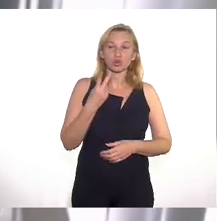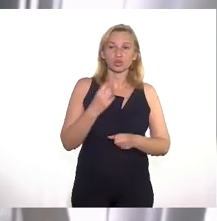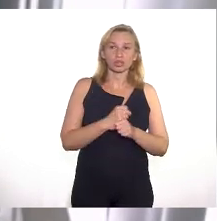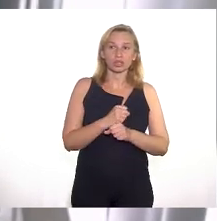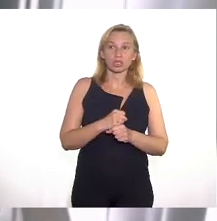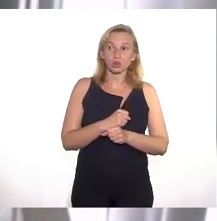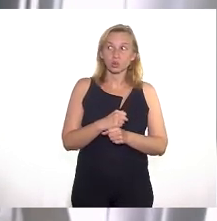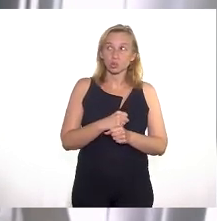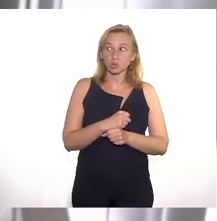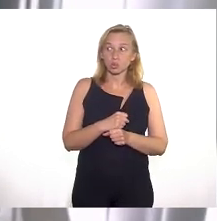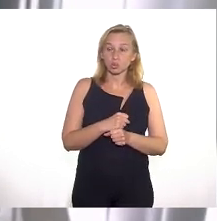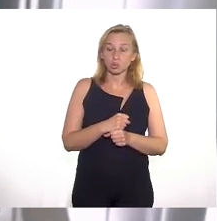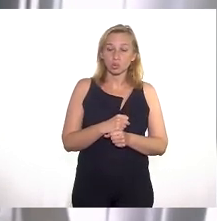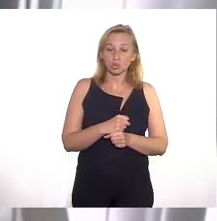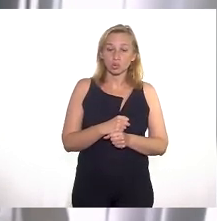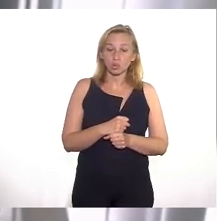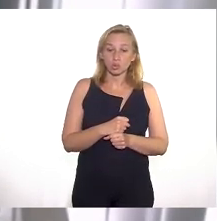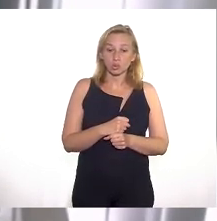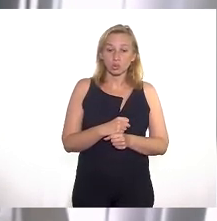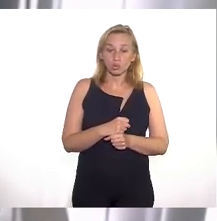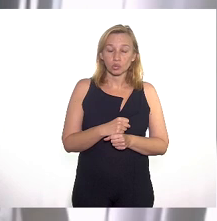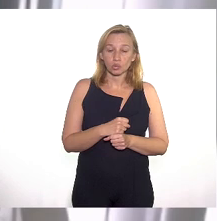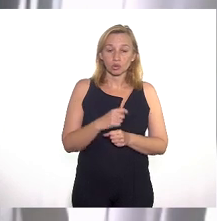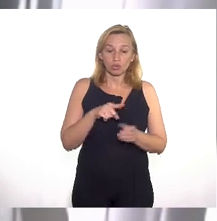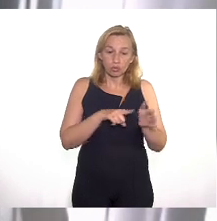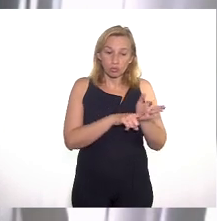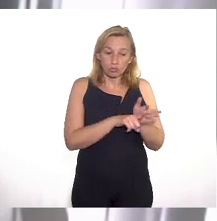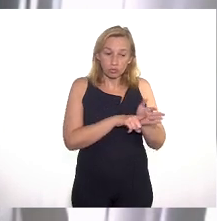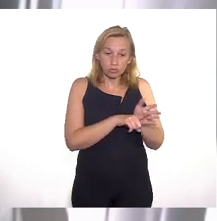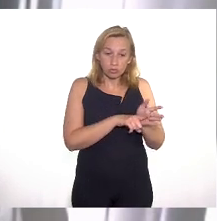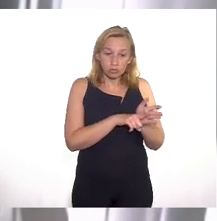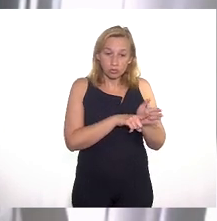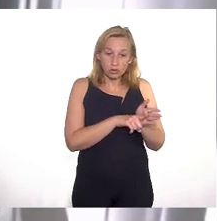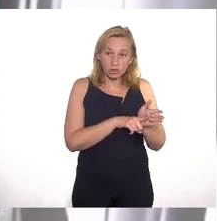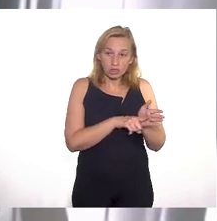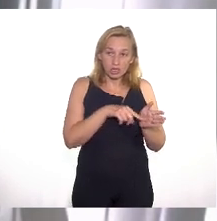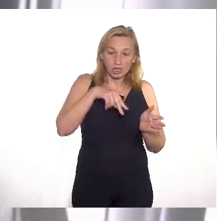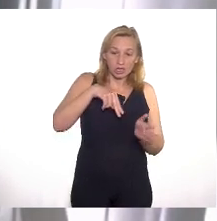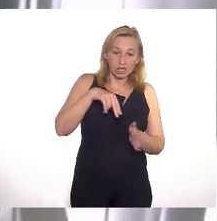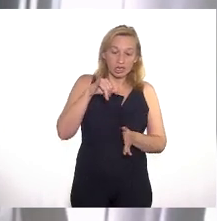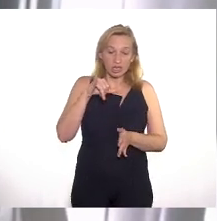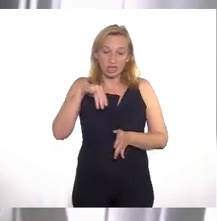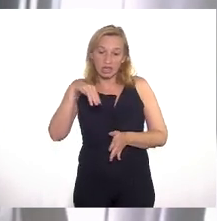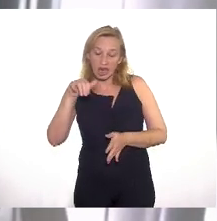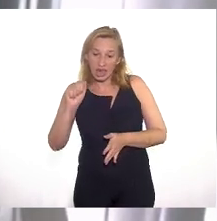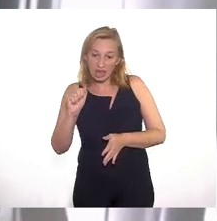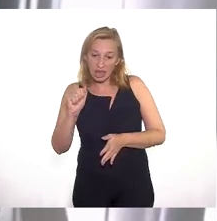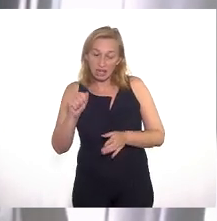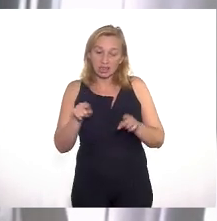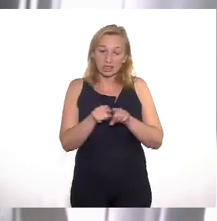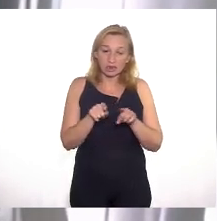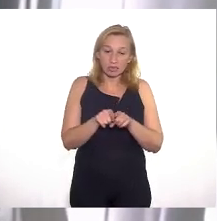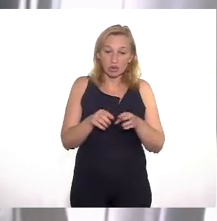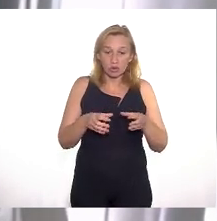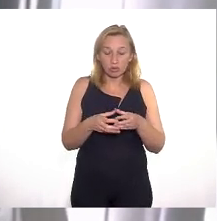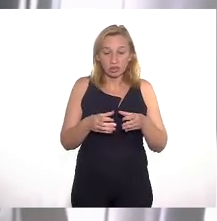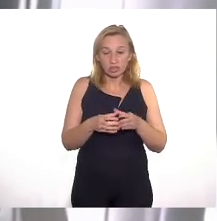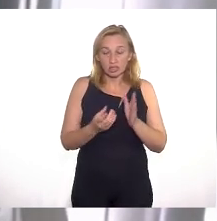2 anos, eu motivei uma inspeção do INEA e até a nossa Comissão também de Saneamento